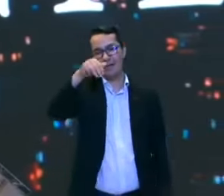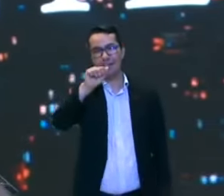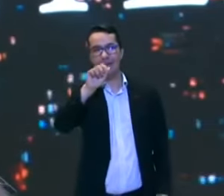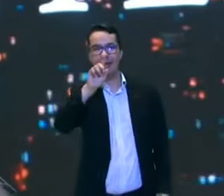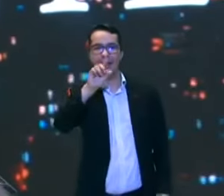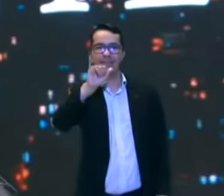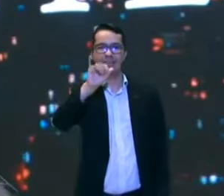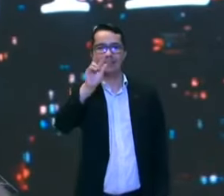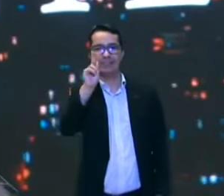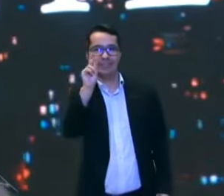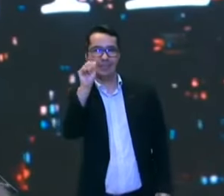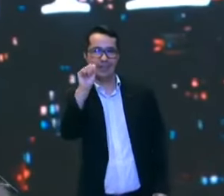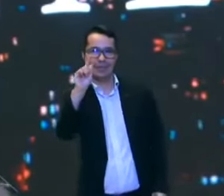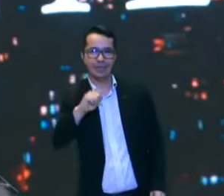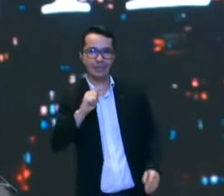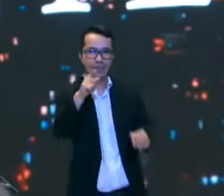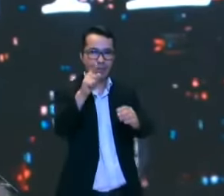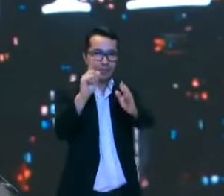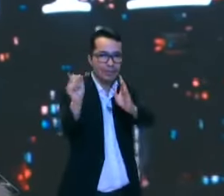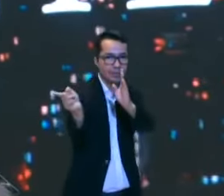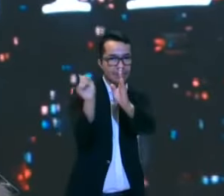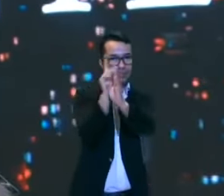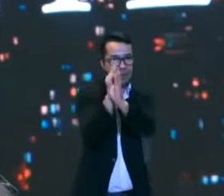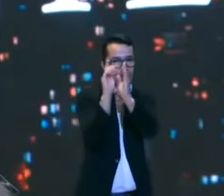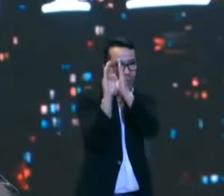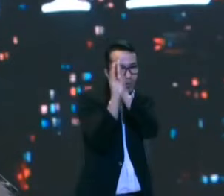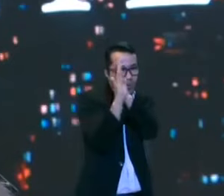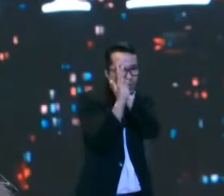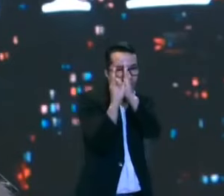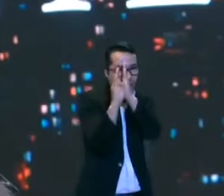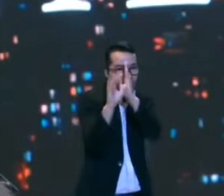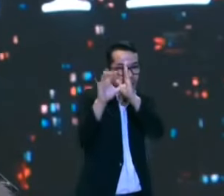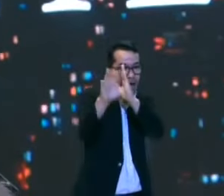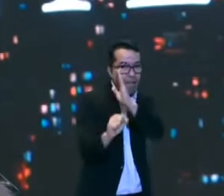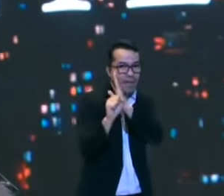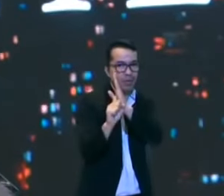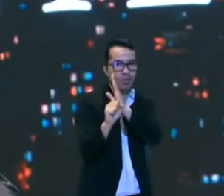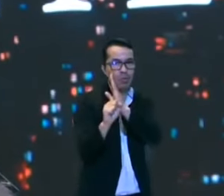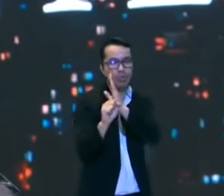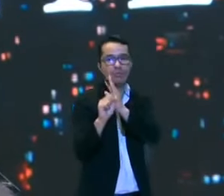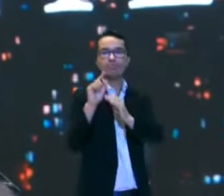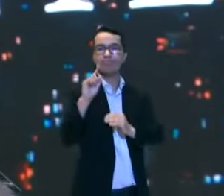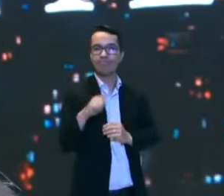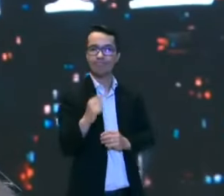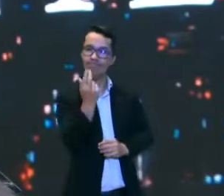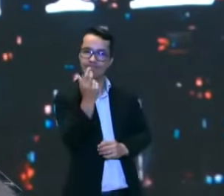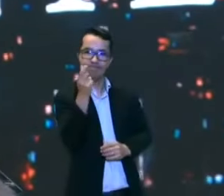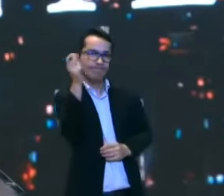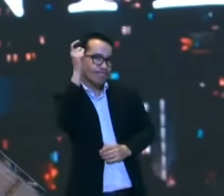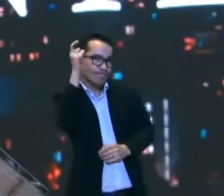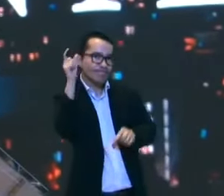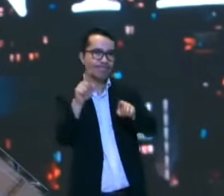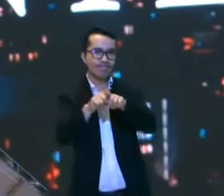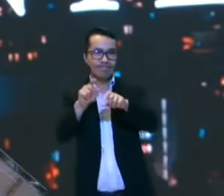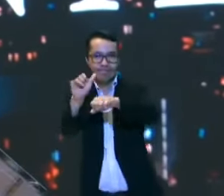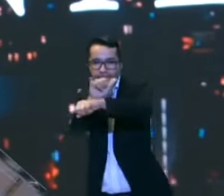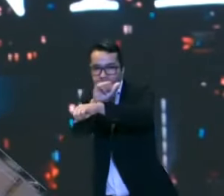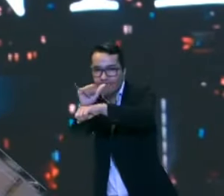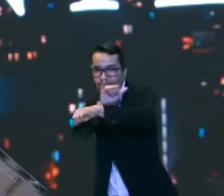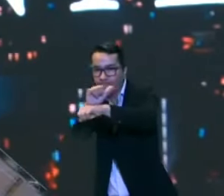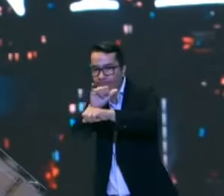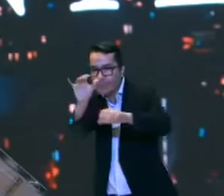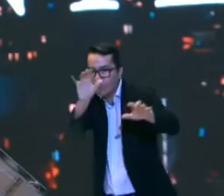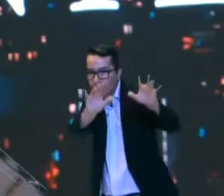várias armadilhas. Eu quero mostrá-las aqui. Como o inimigo trabalha para nos fazer cair, para